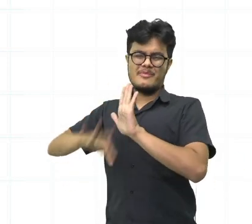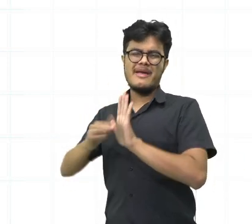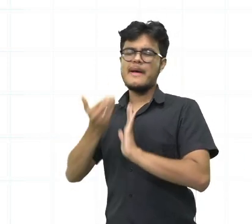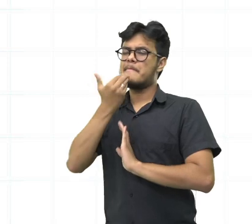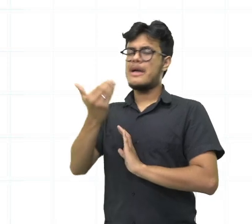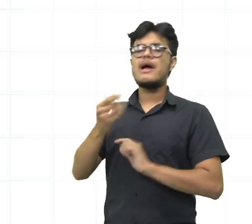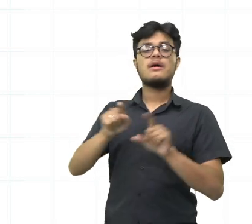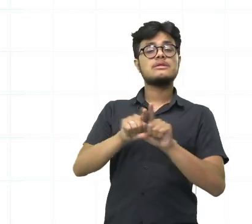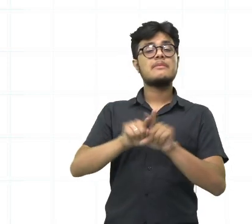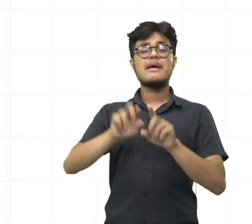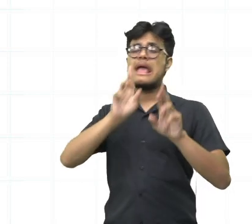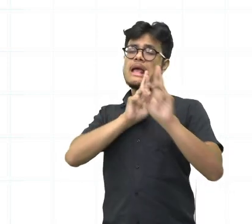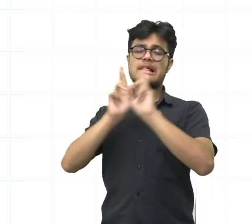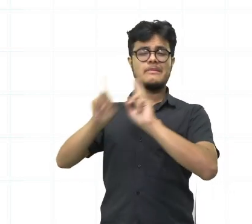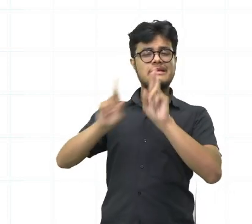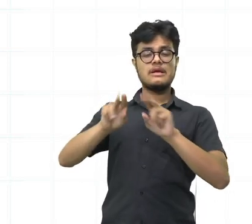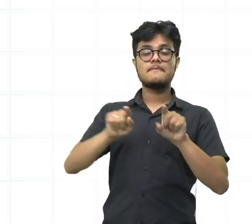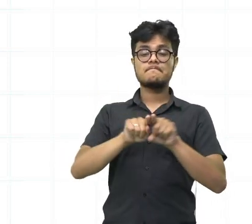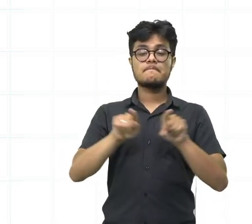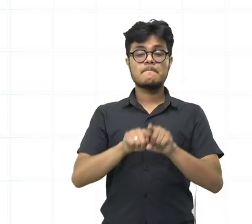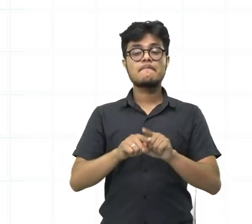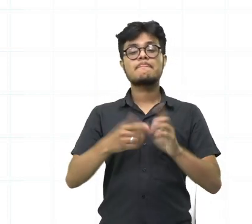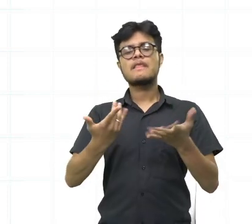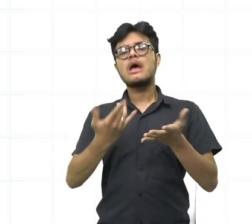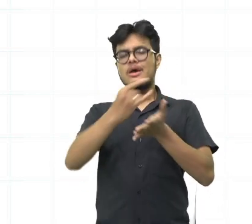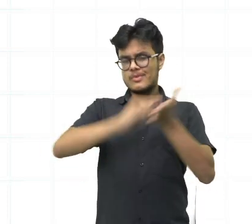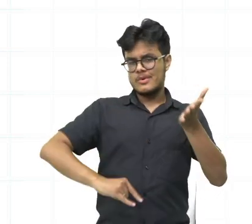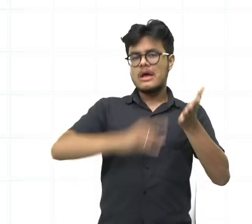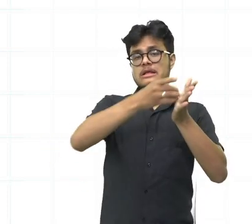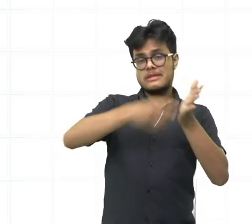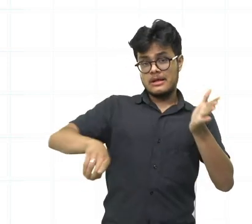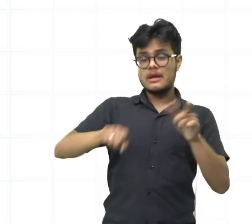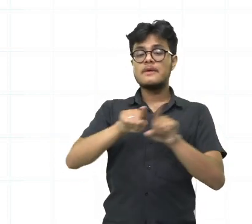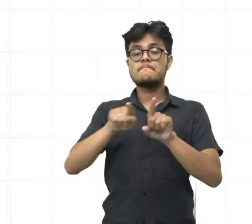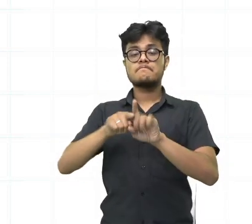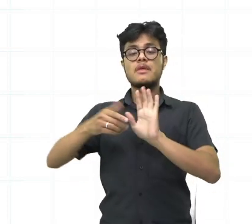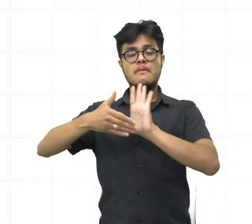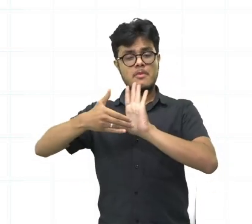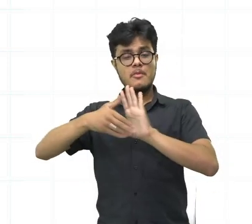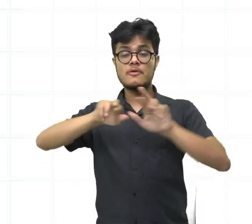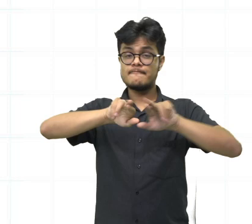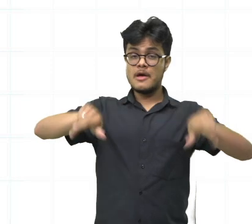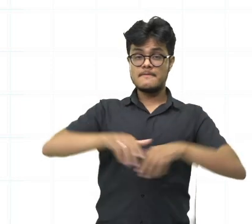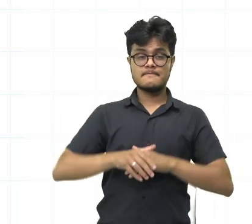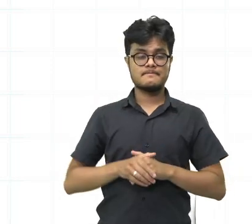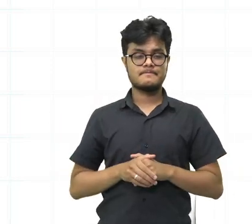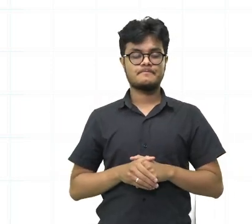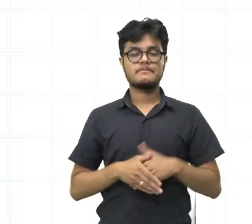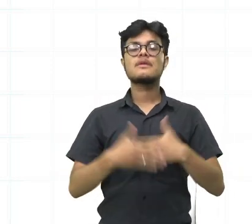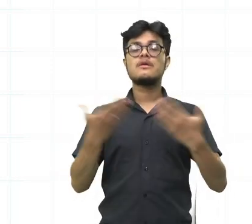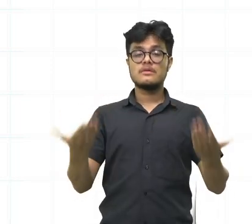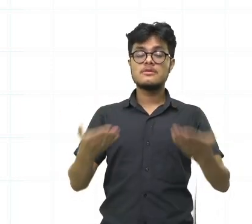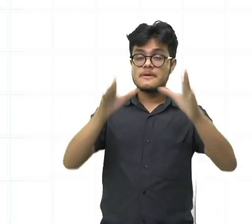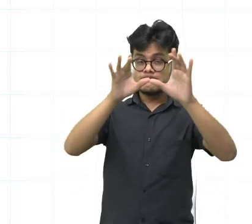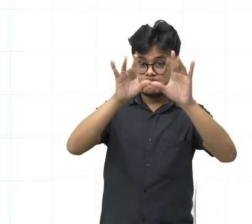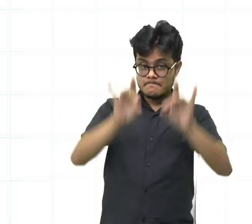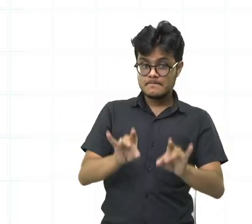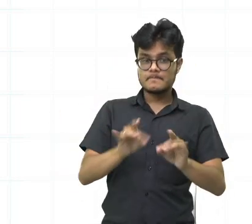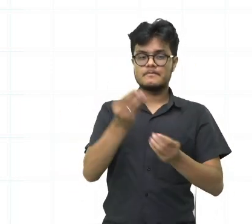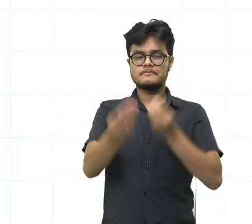petição online, carta aberta, abaixo-assinado, proposta, etc.